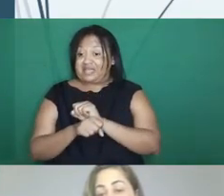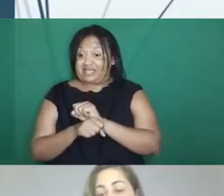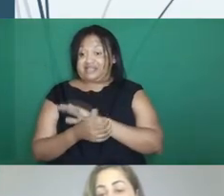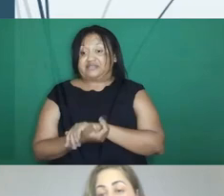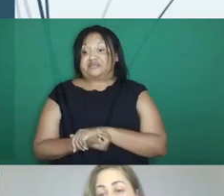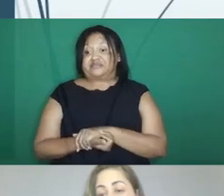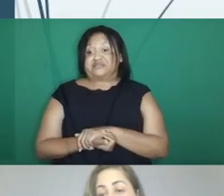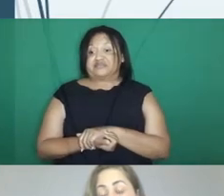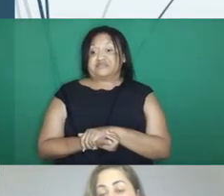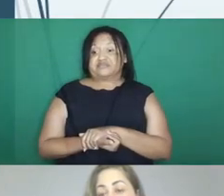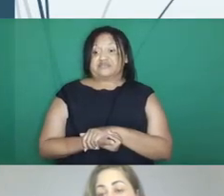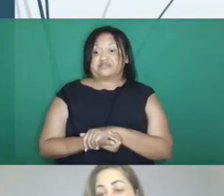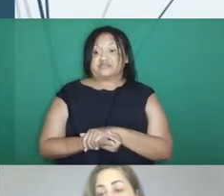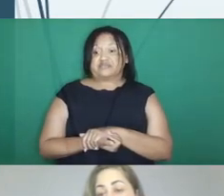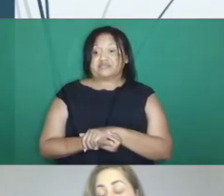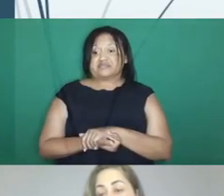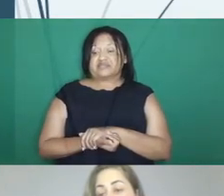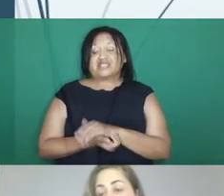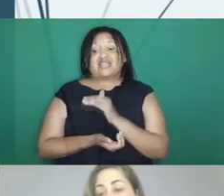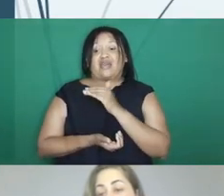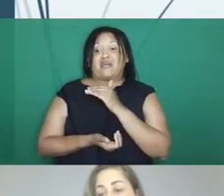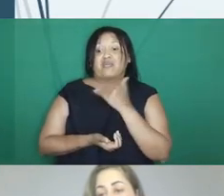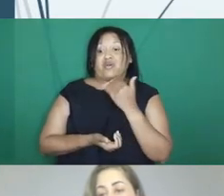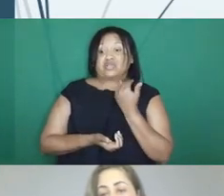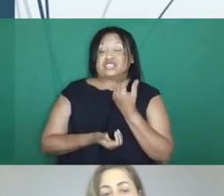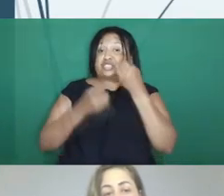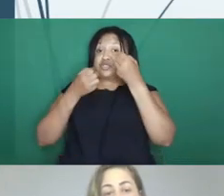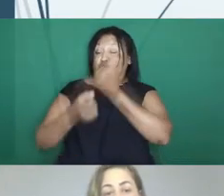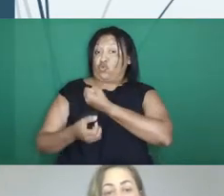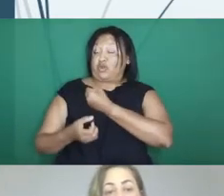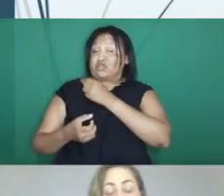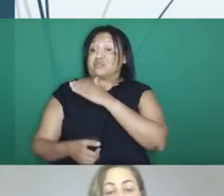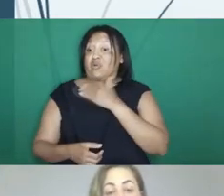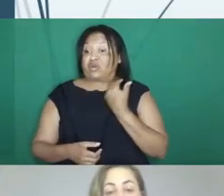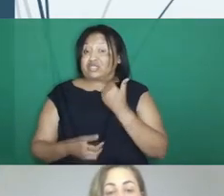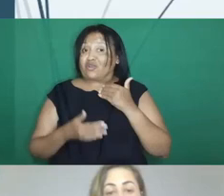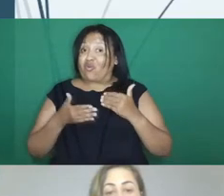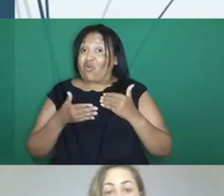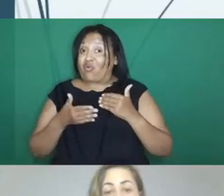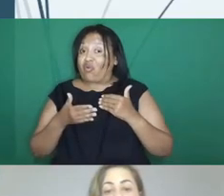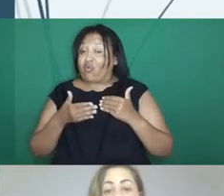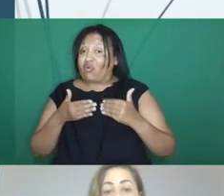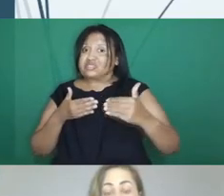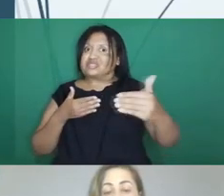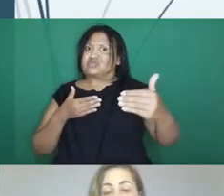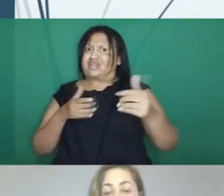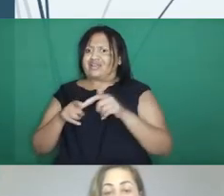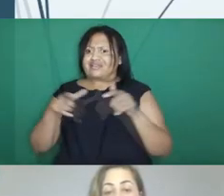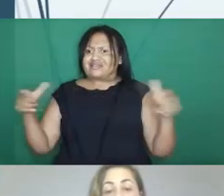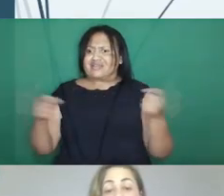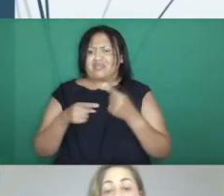expect né Que a Morte o número de mortes continue a crescer